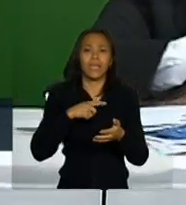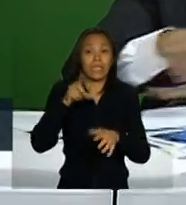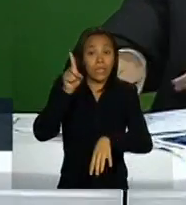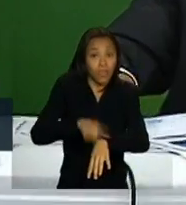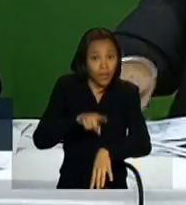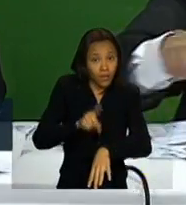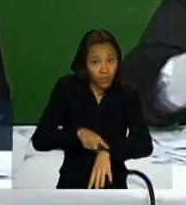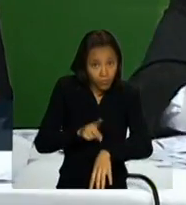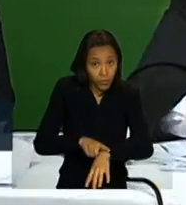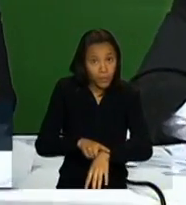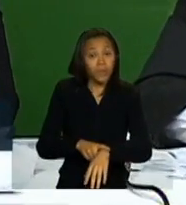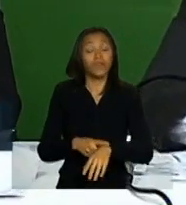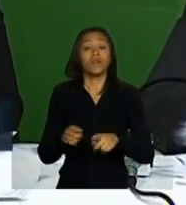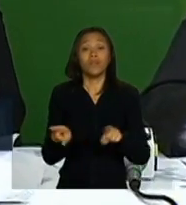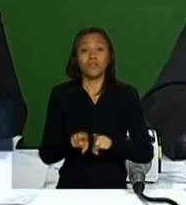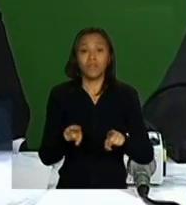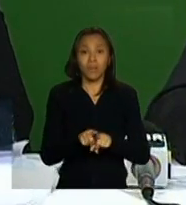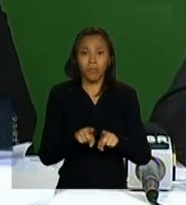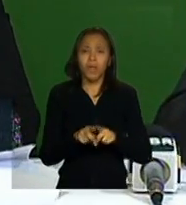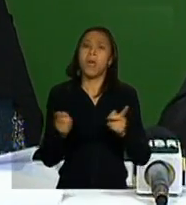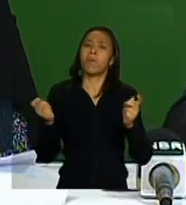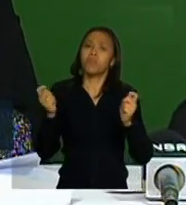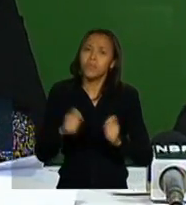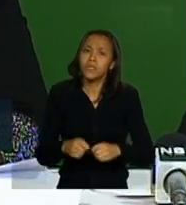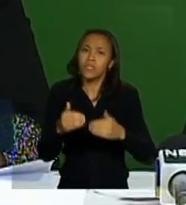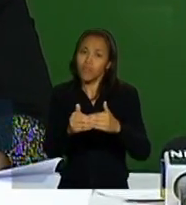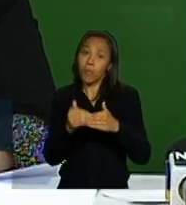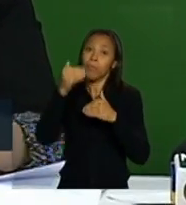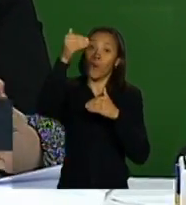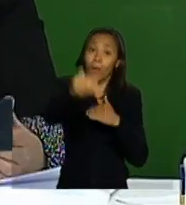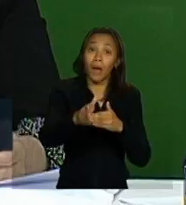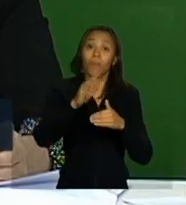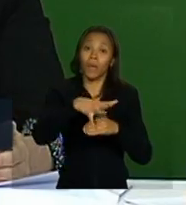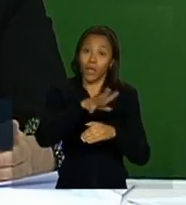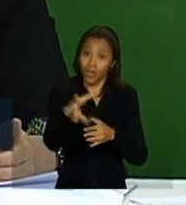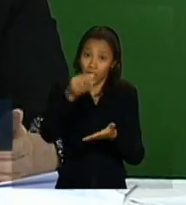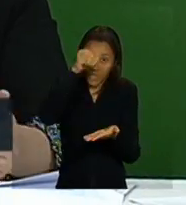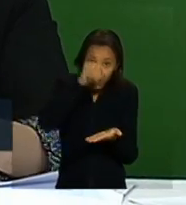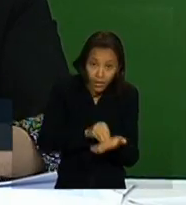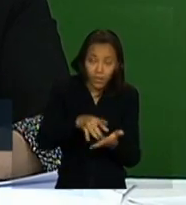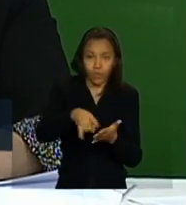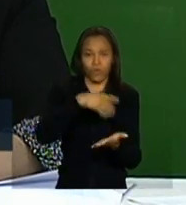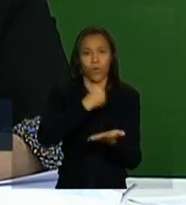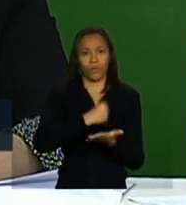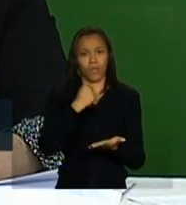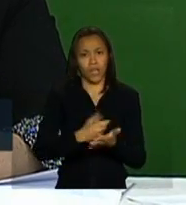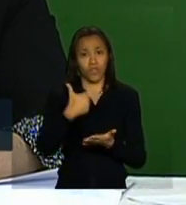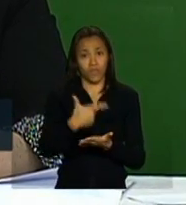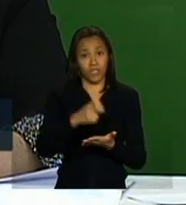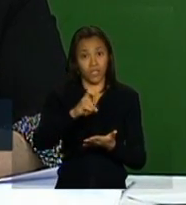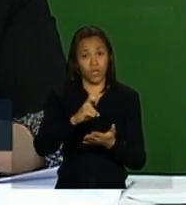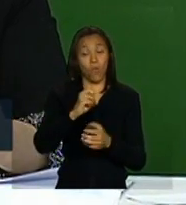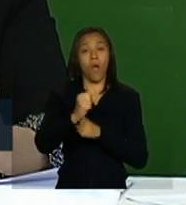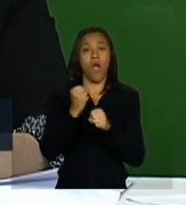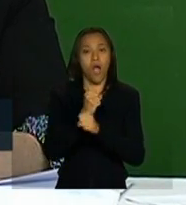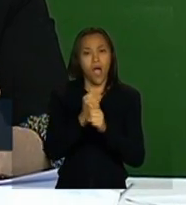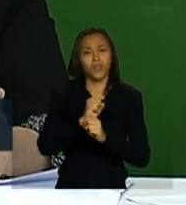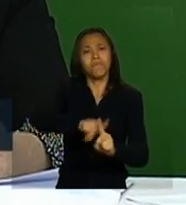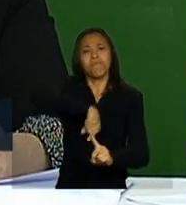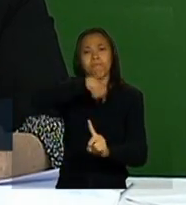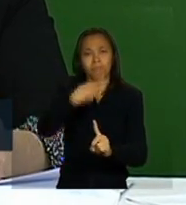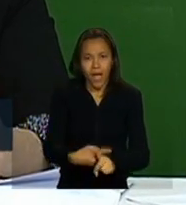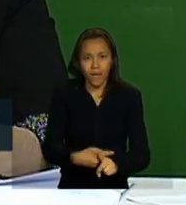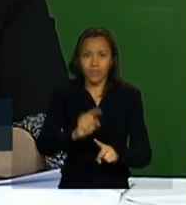e ainda tem a parte de prorrogação que o contrato prevê, ou seja, 25 anos mais 25 anos.